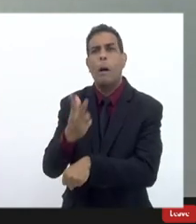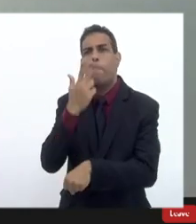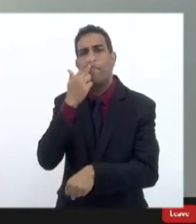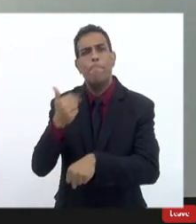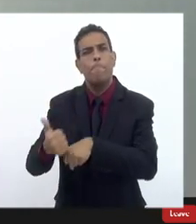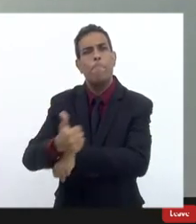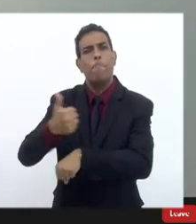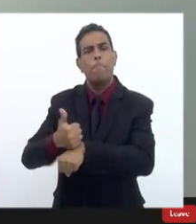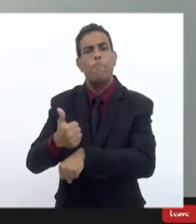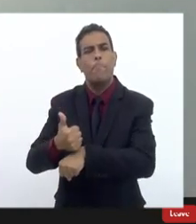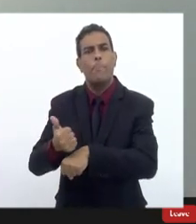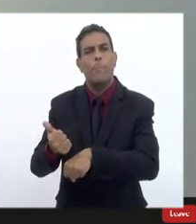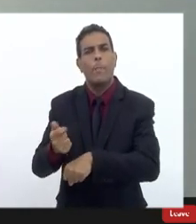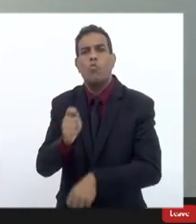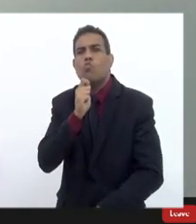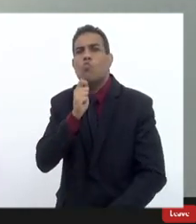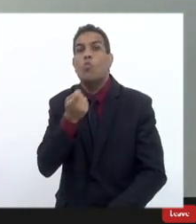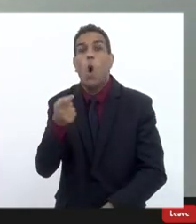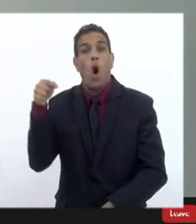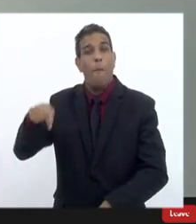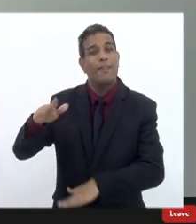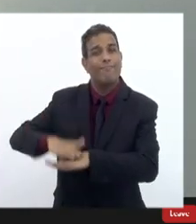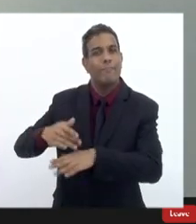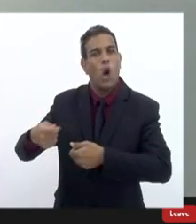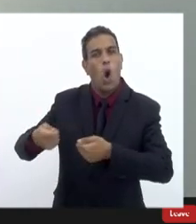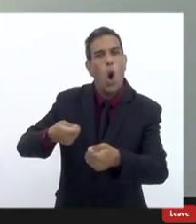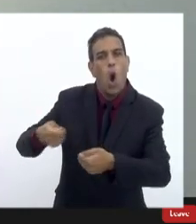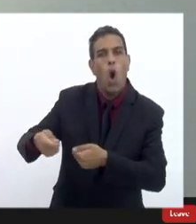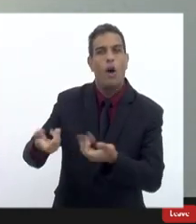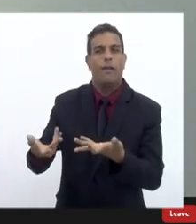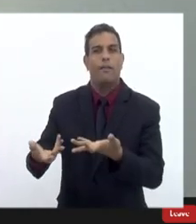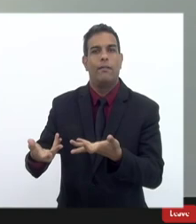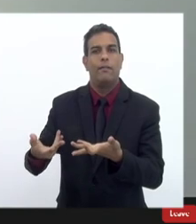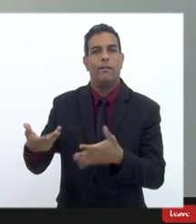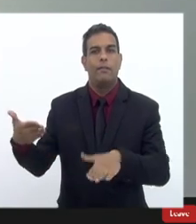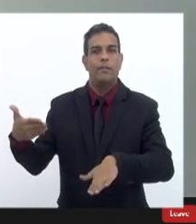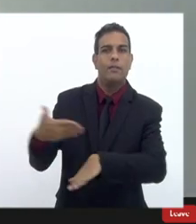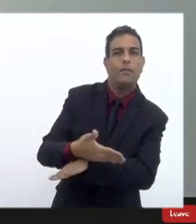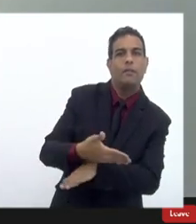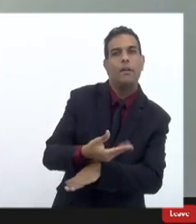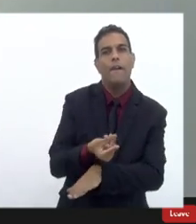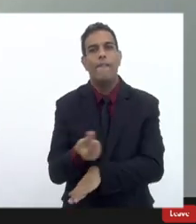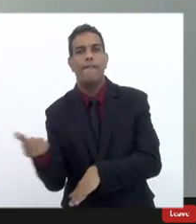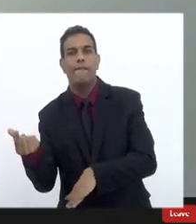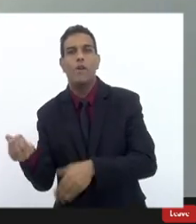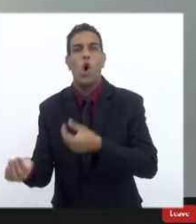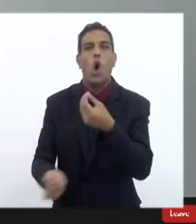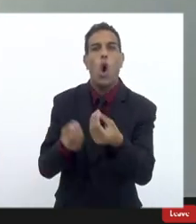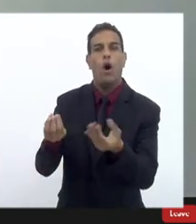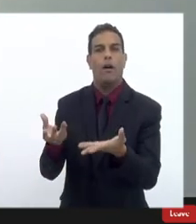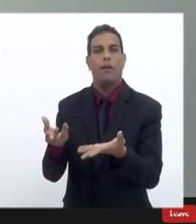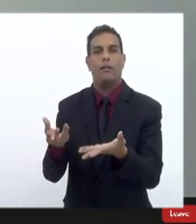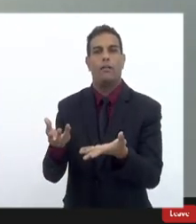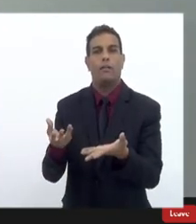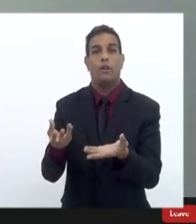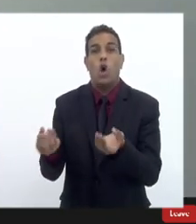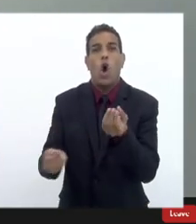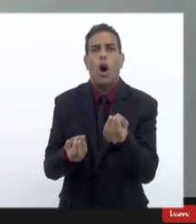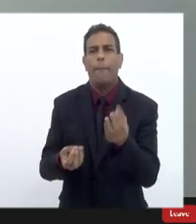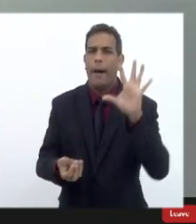é importante para fazer, né, o controle da entrada e em especial, medição de temperatura dos meninos e